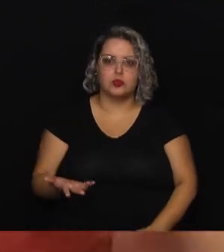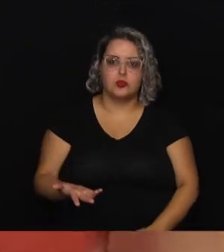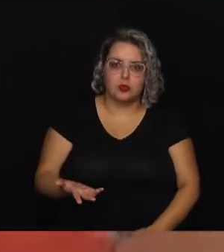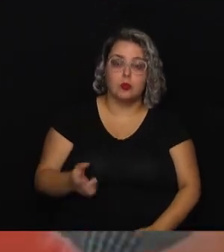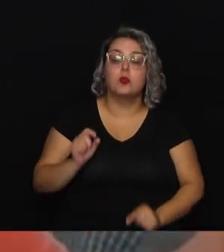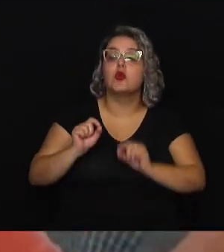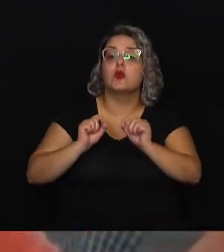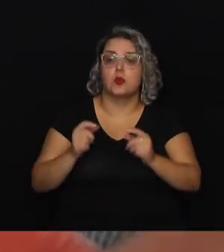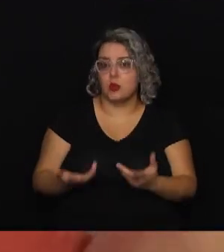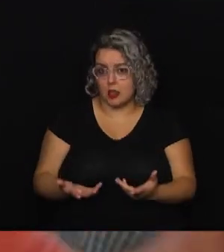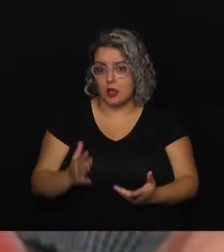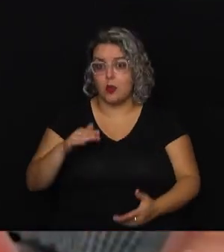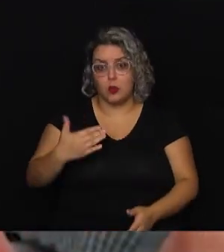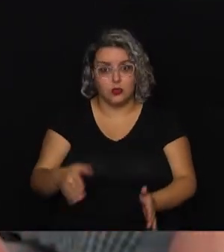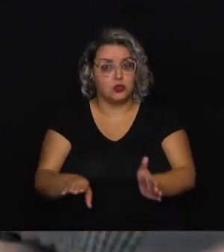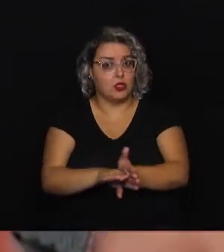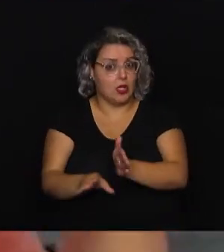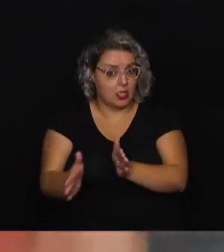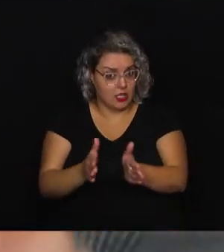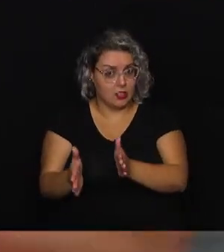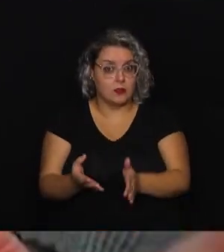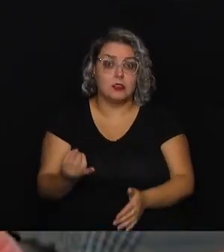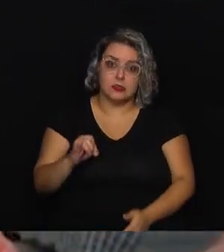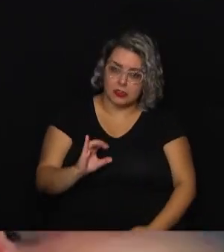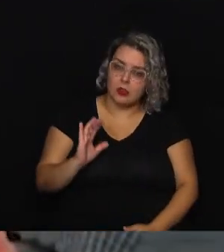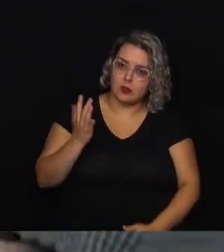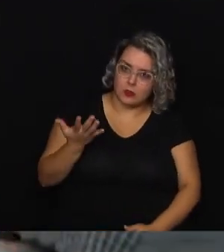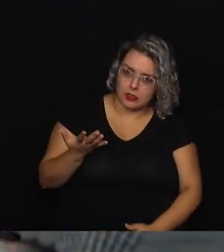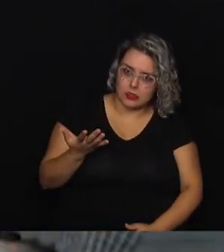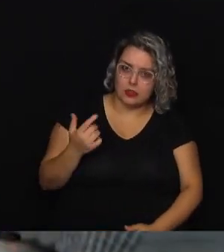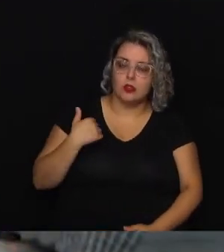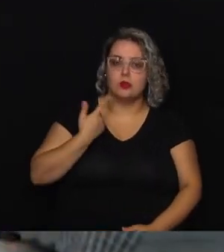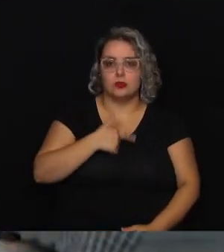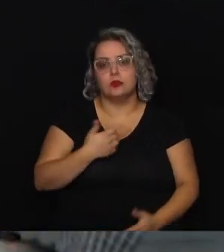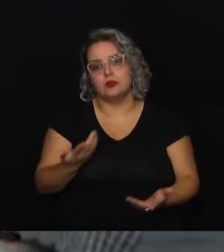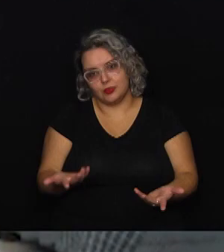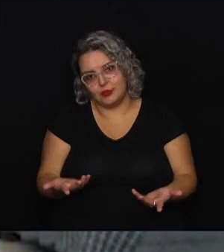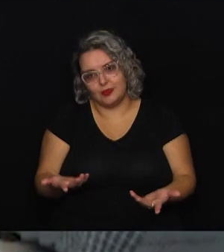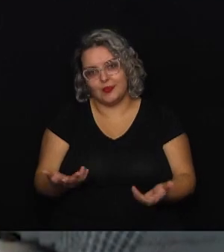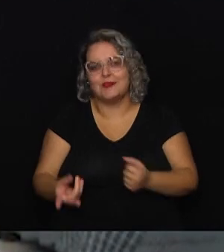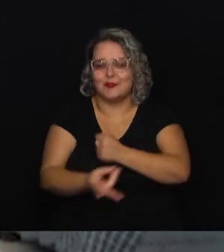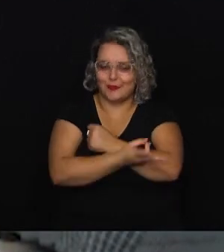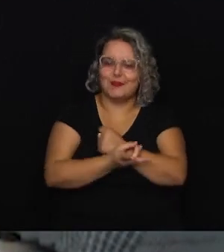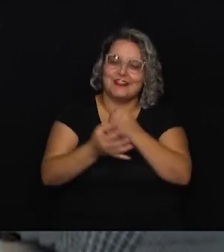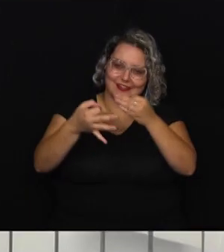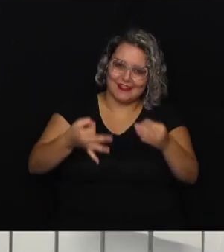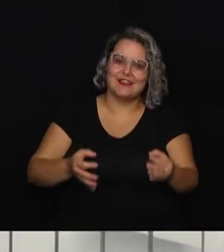que, quando chegar esse momento, caso ele chegue, a gente esteja, né, com a proteção adequada.